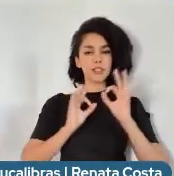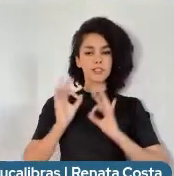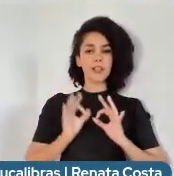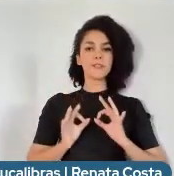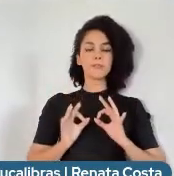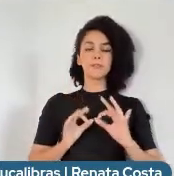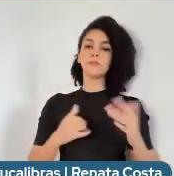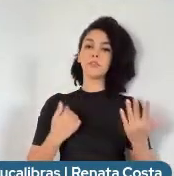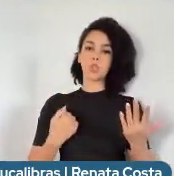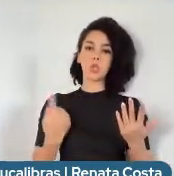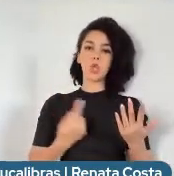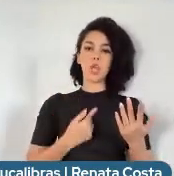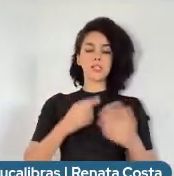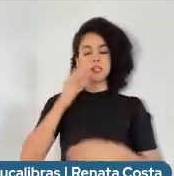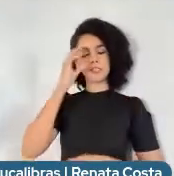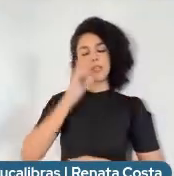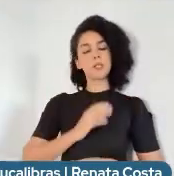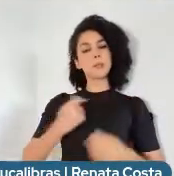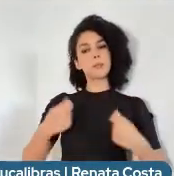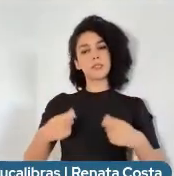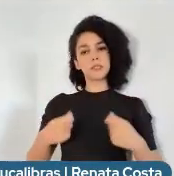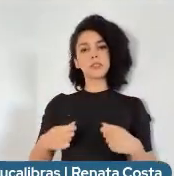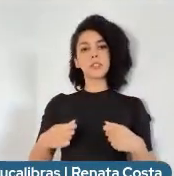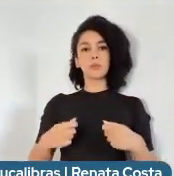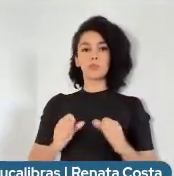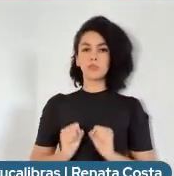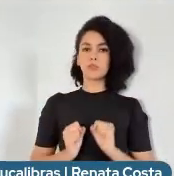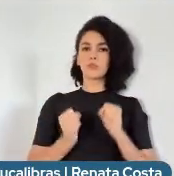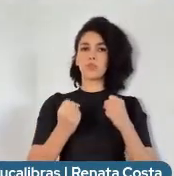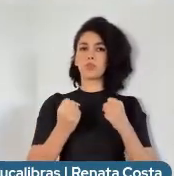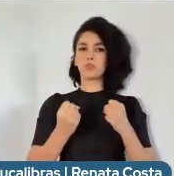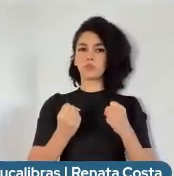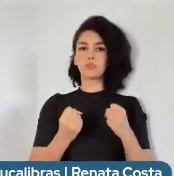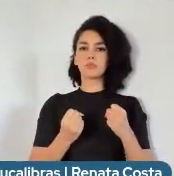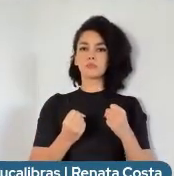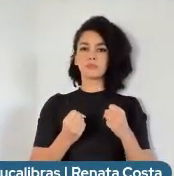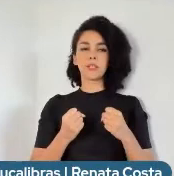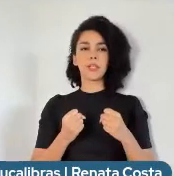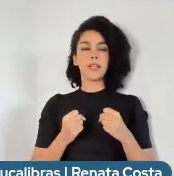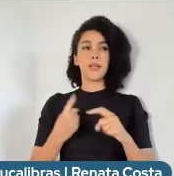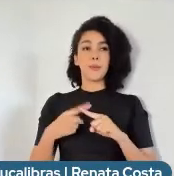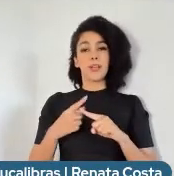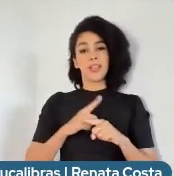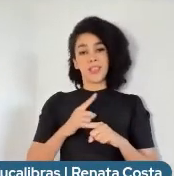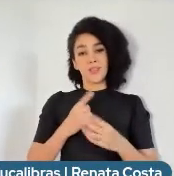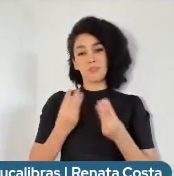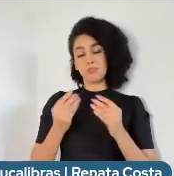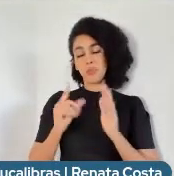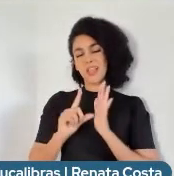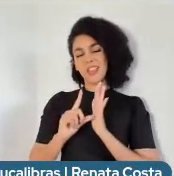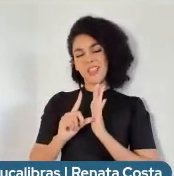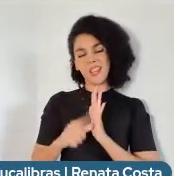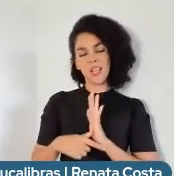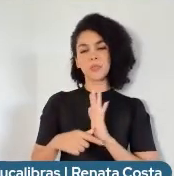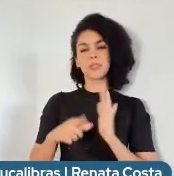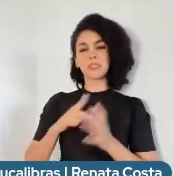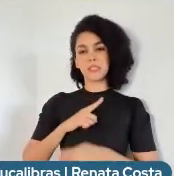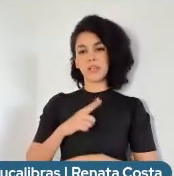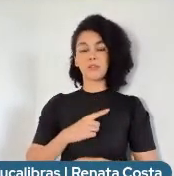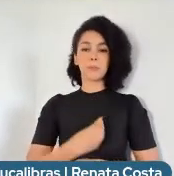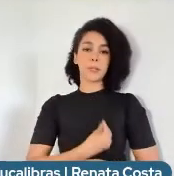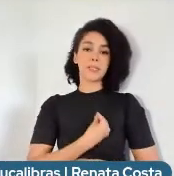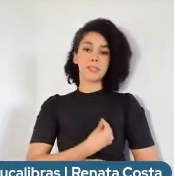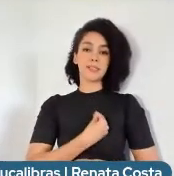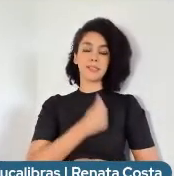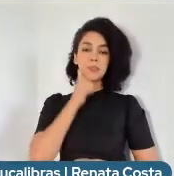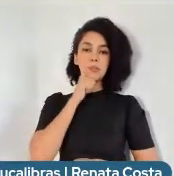precisamos fazer um grande esforço para mitigar também alguns atrasos que nós tivemos das mulheres, da presença das mulheres